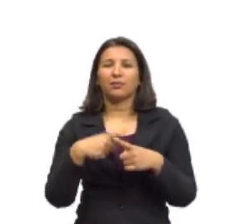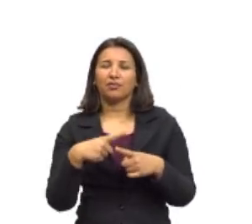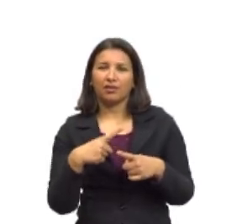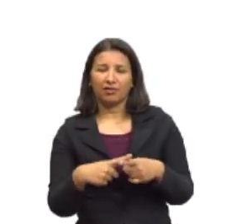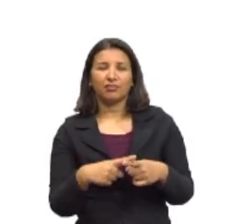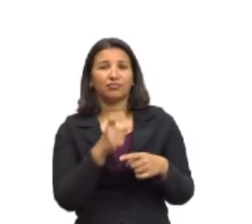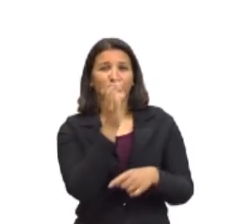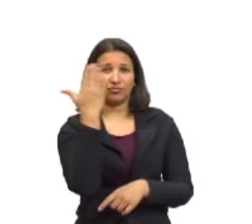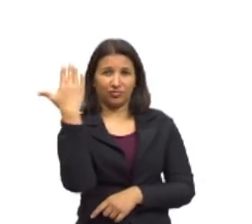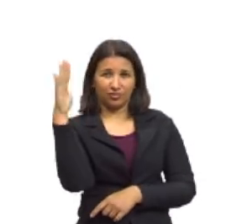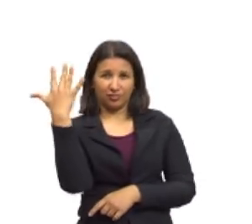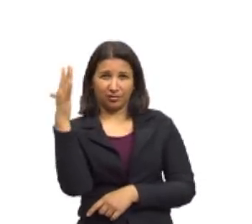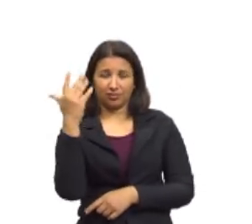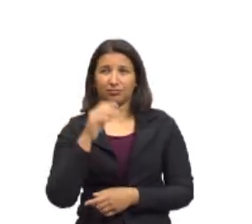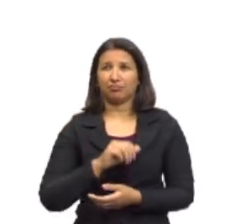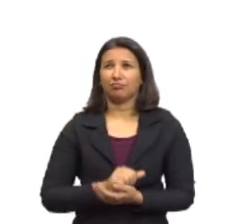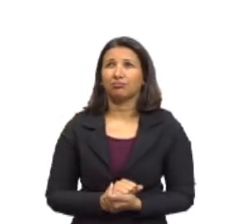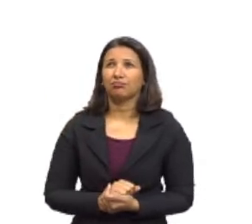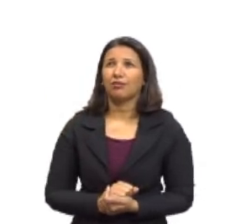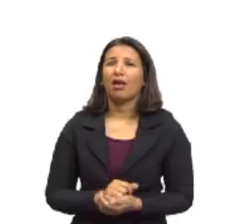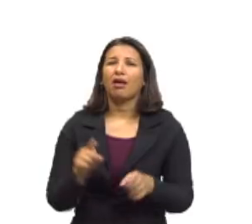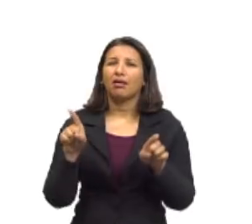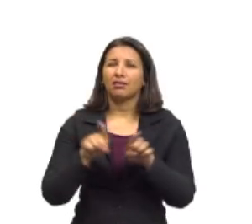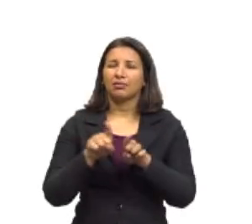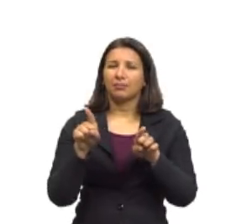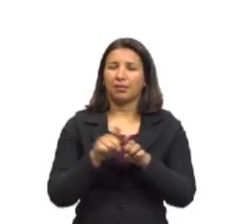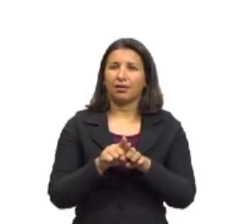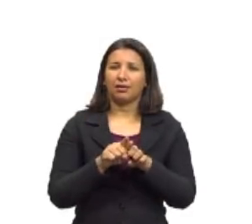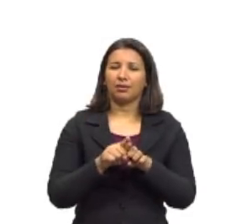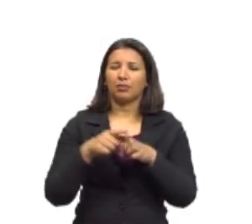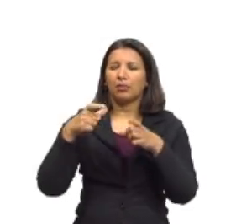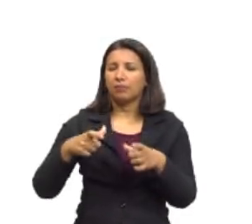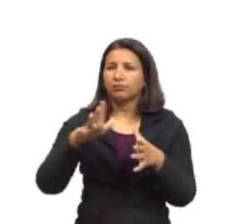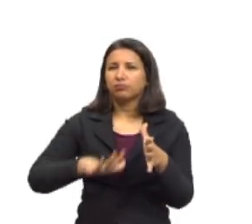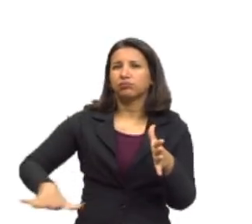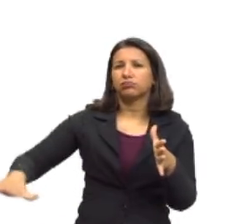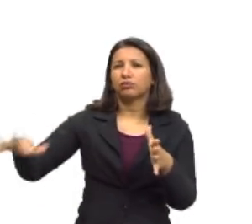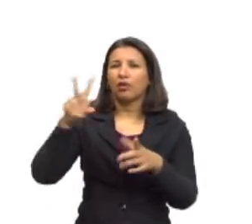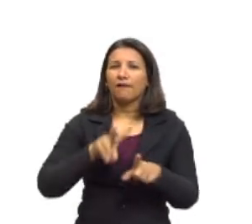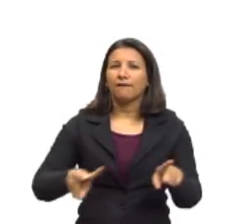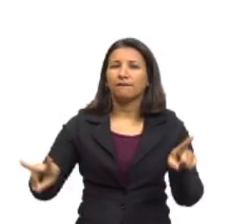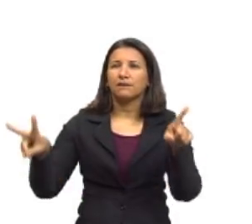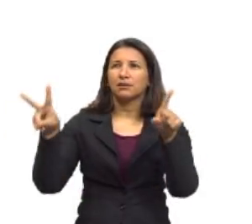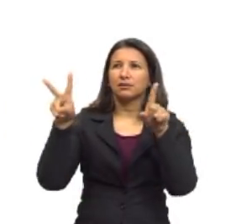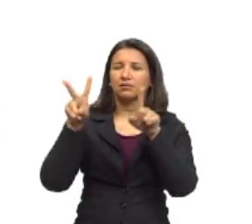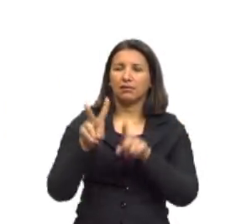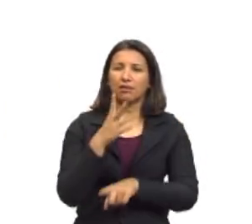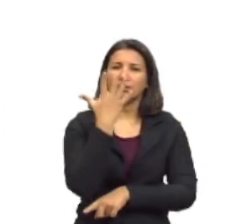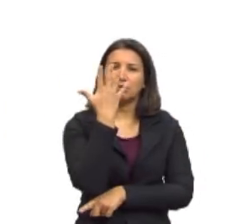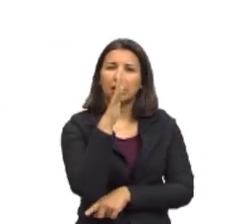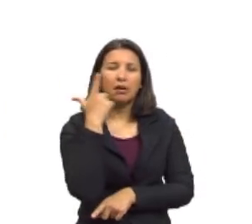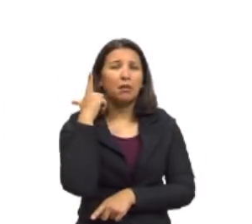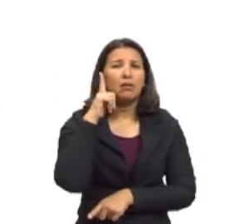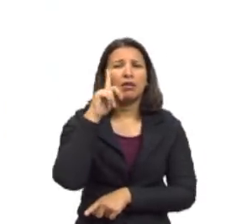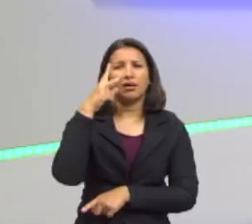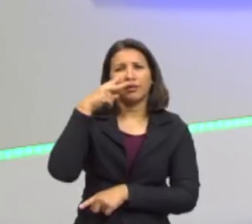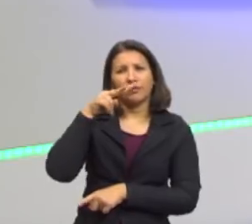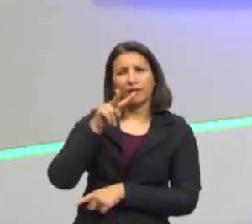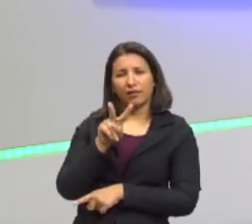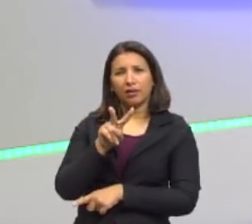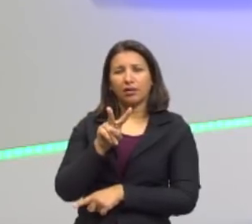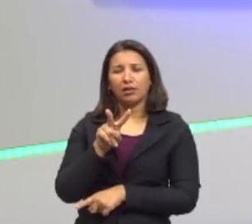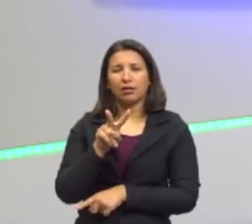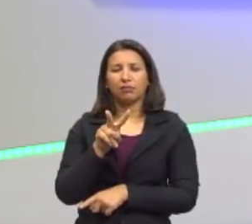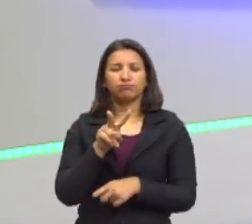O campo visual. Campo visual no espelho é o que tu consegues enxergar olhando para